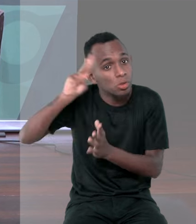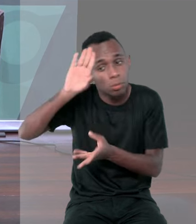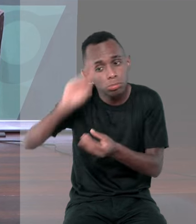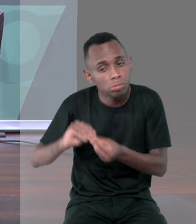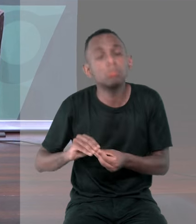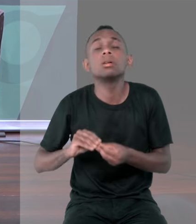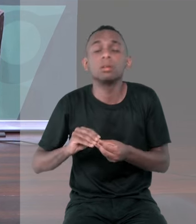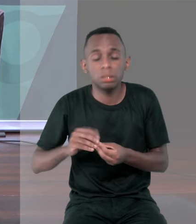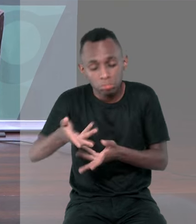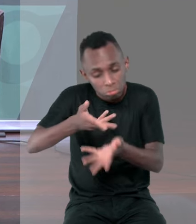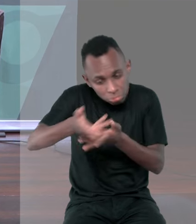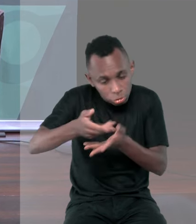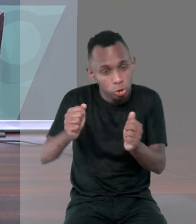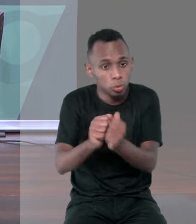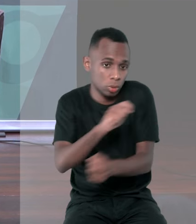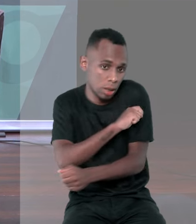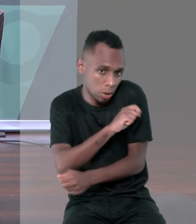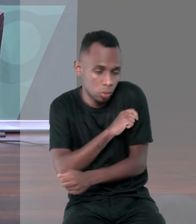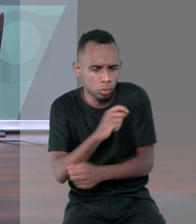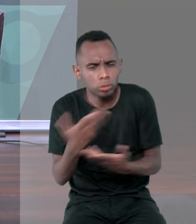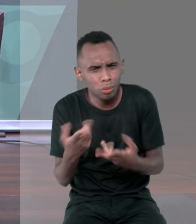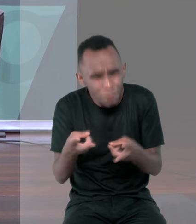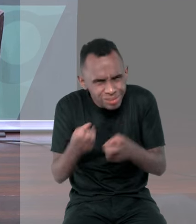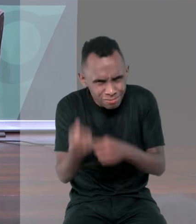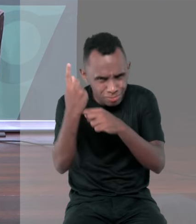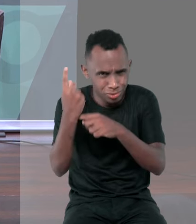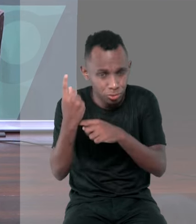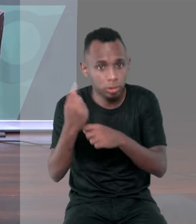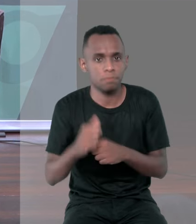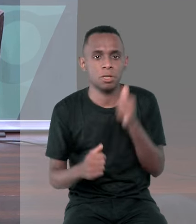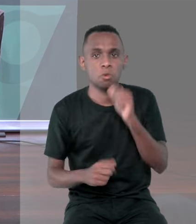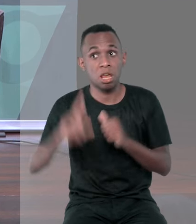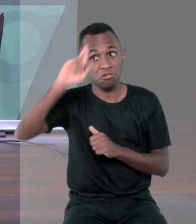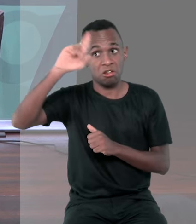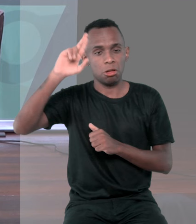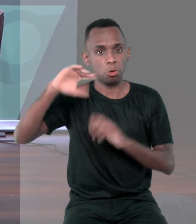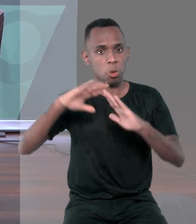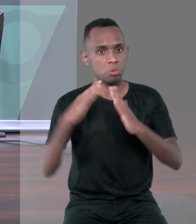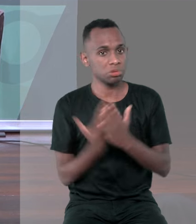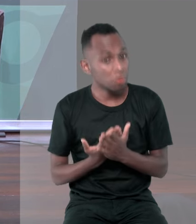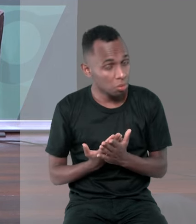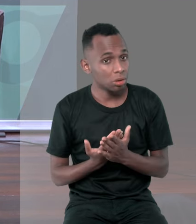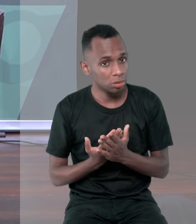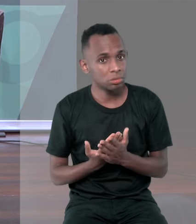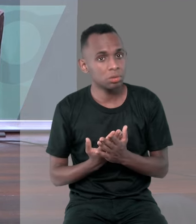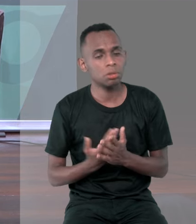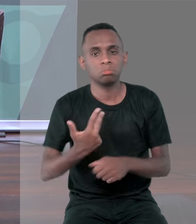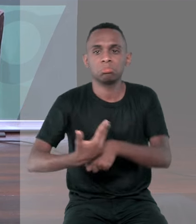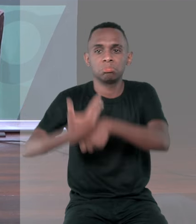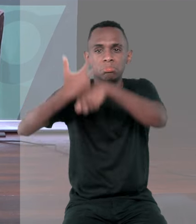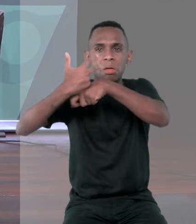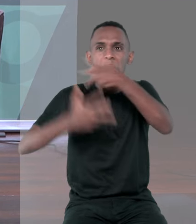né, com esse aluno. Então, vejam o absurdo. Uma diretora de uma escola faz um